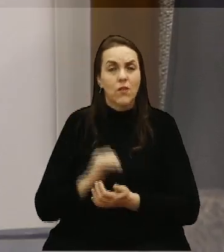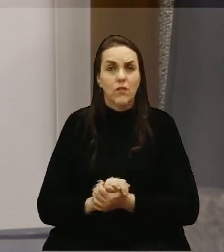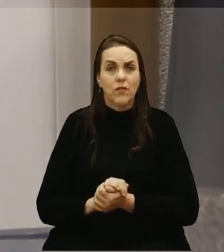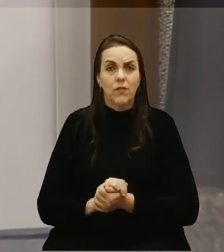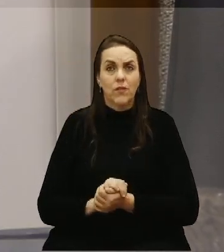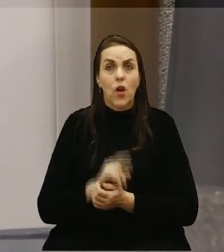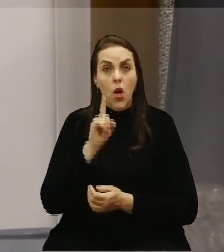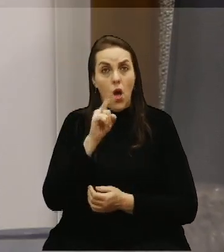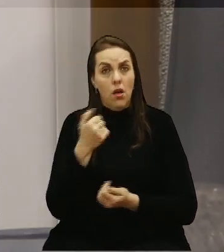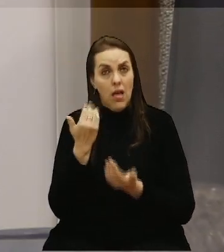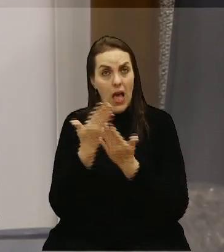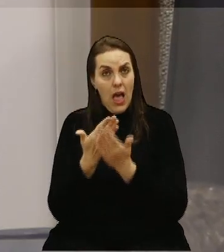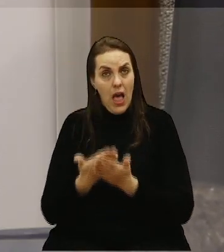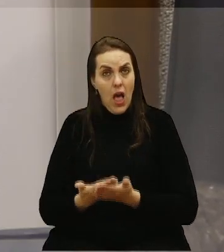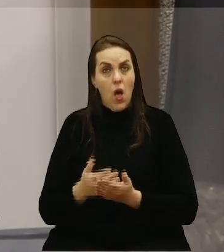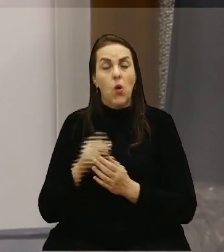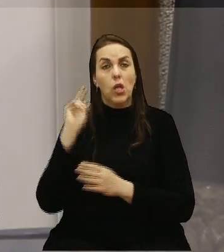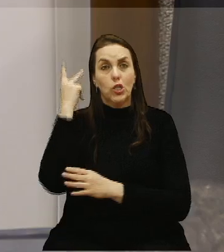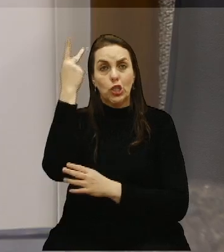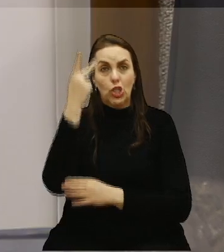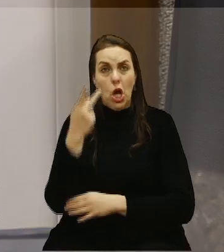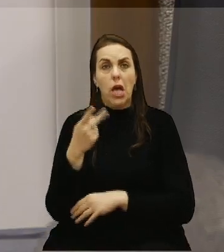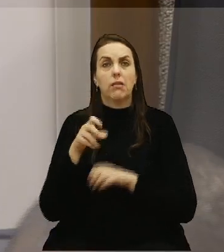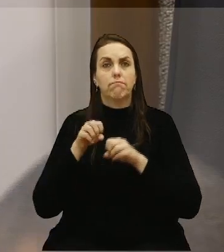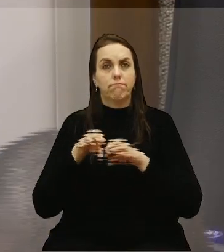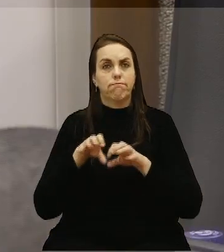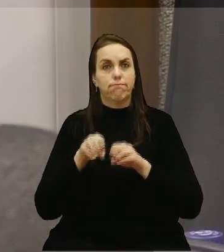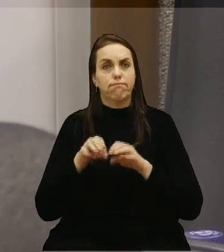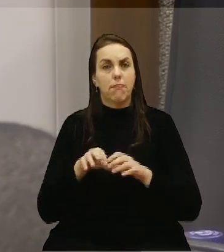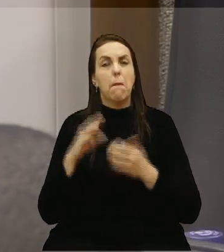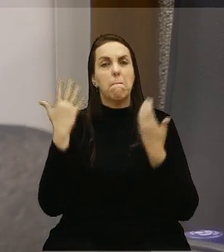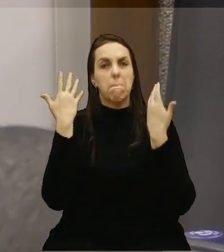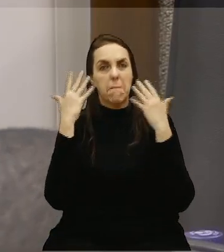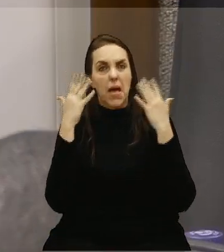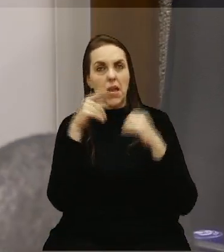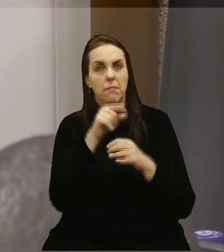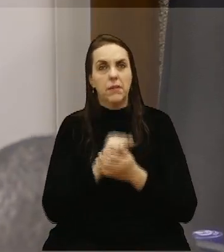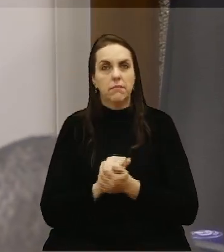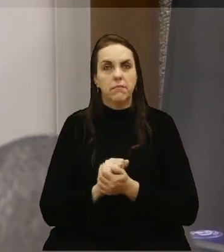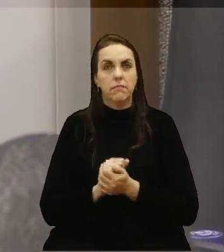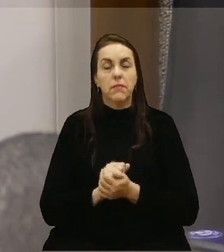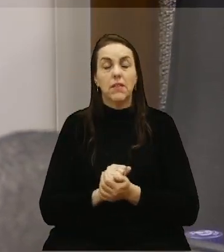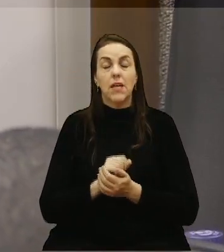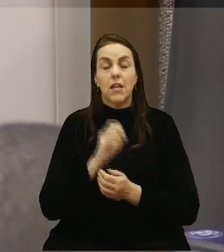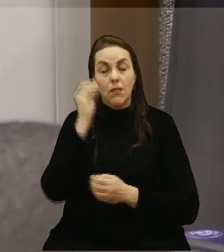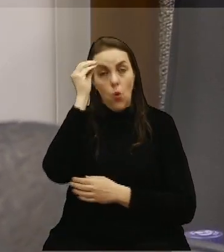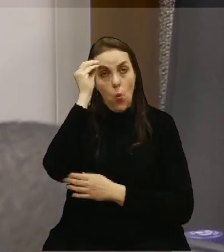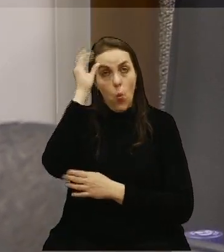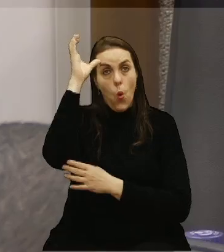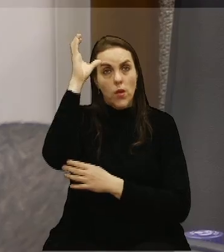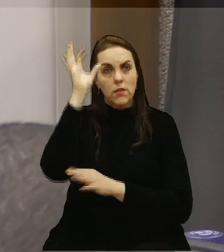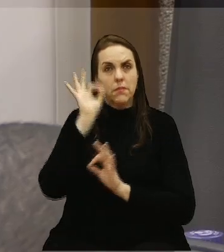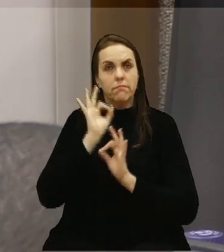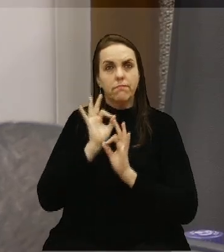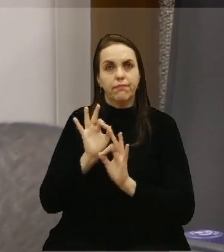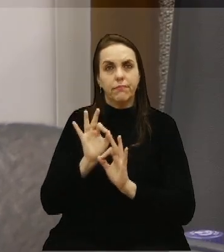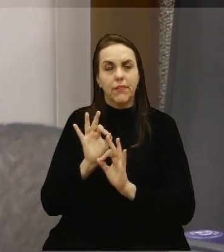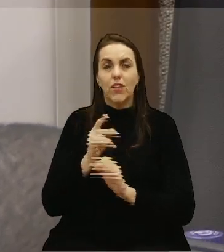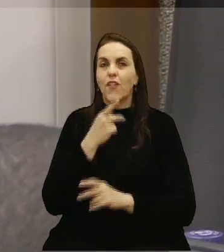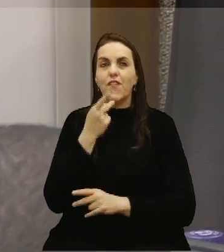que o senhor deu aqui de história do Rafael Bueno. Olha, parabéns. Olha o conhecimento de causa. É não